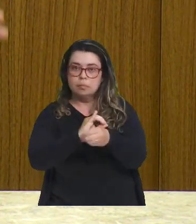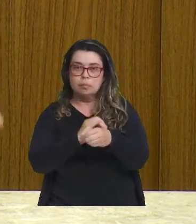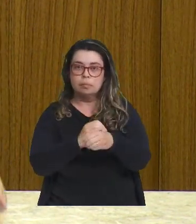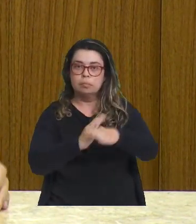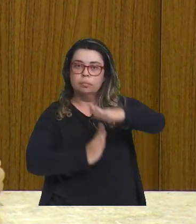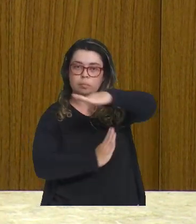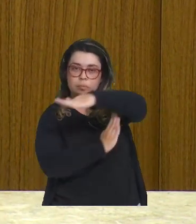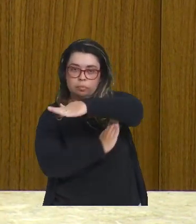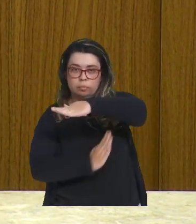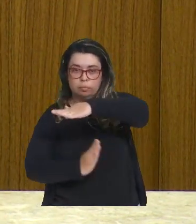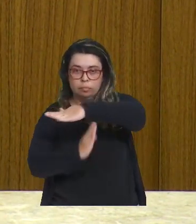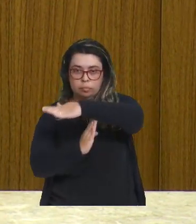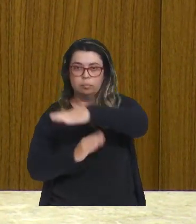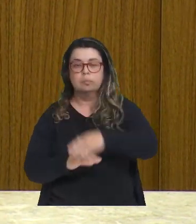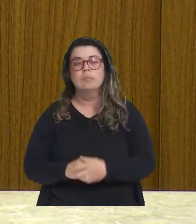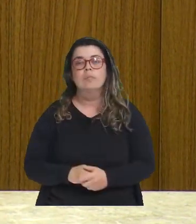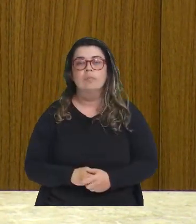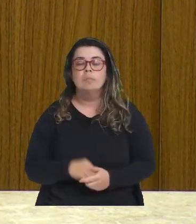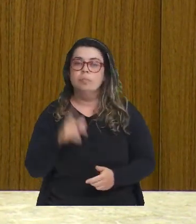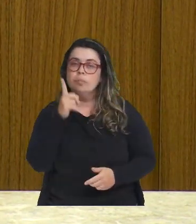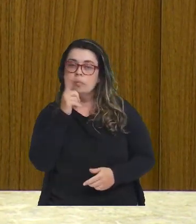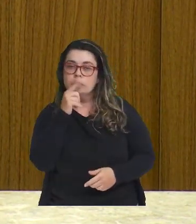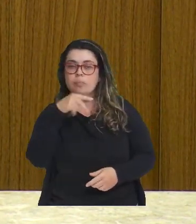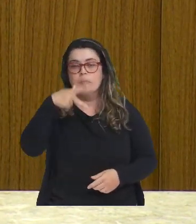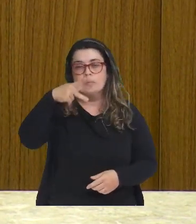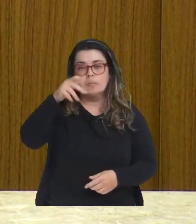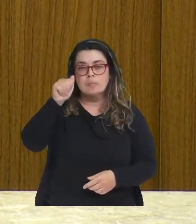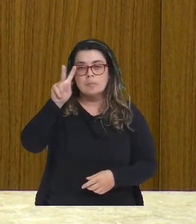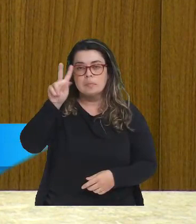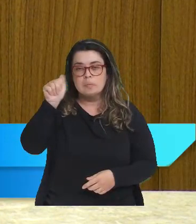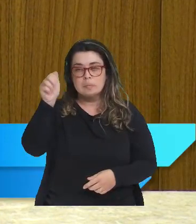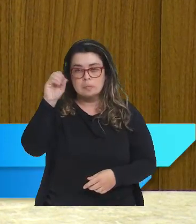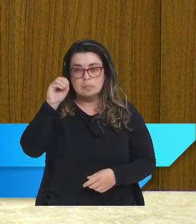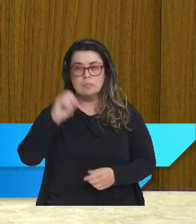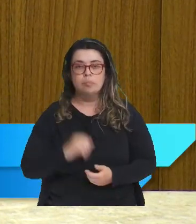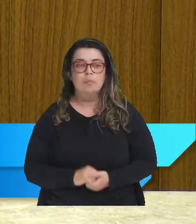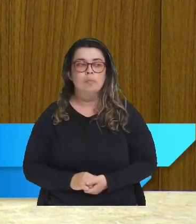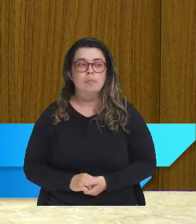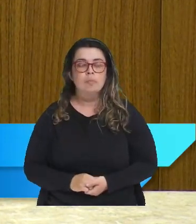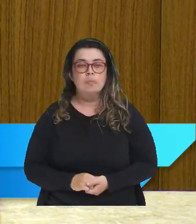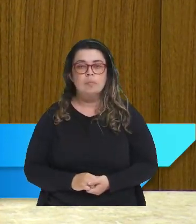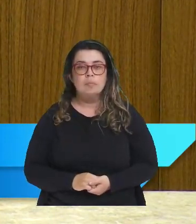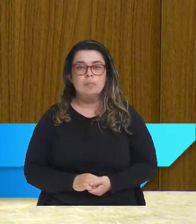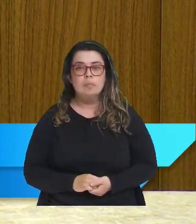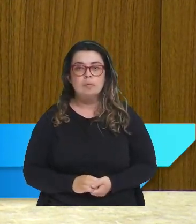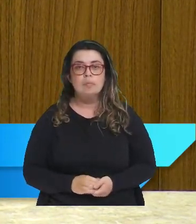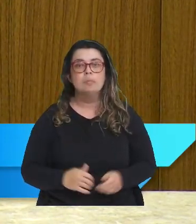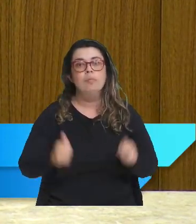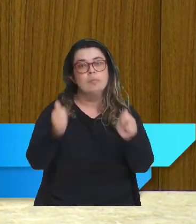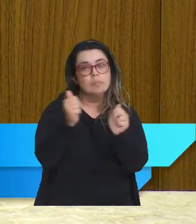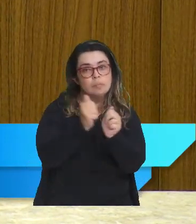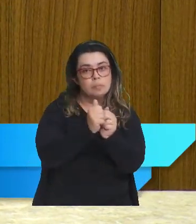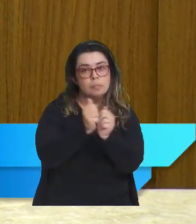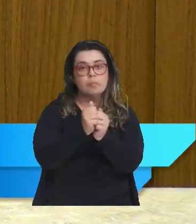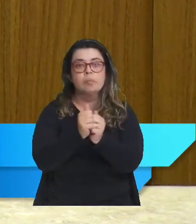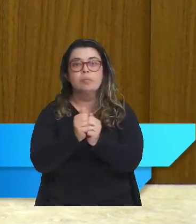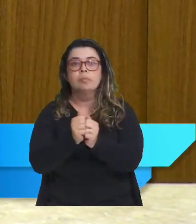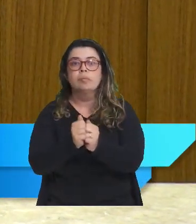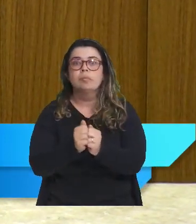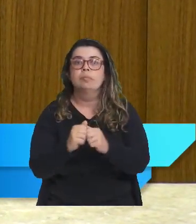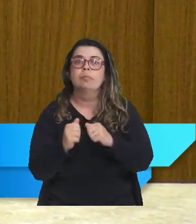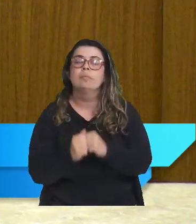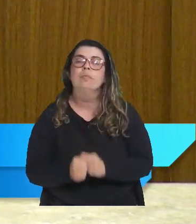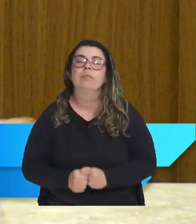que existe ali na Água do Pavão, próximo, na verdade, atrás do condomínio Renascense. Né, a ponte